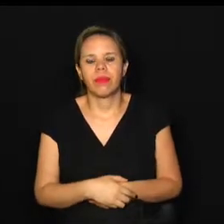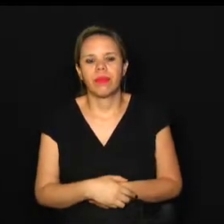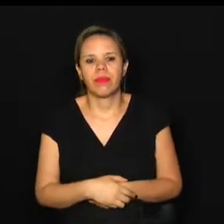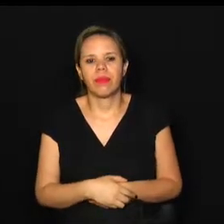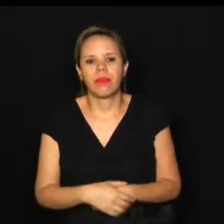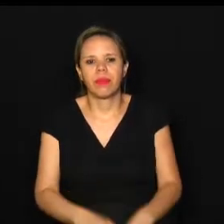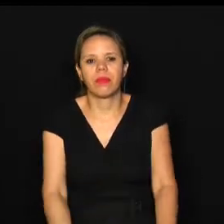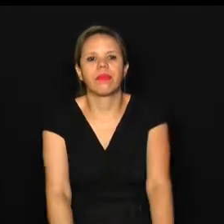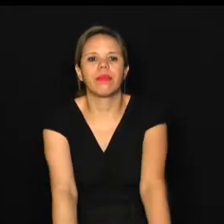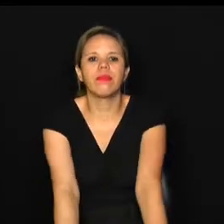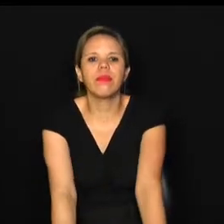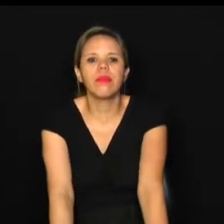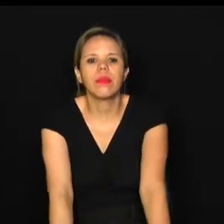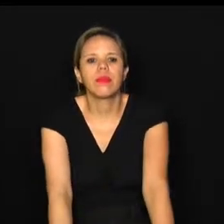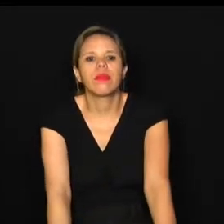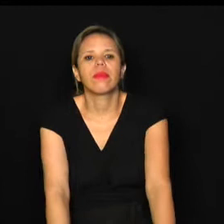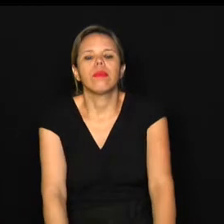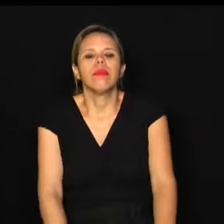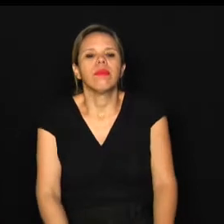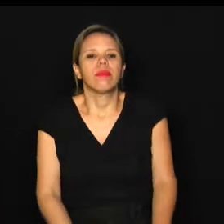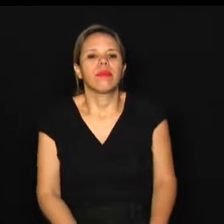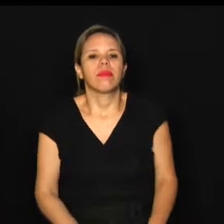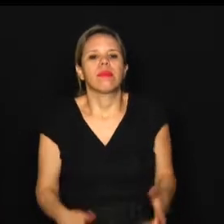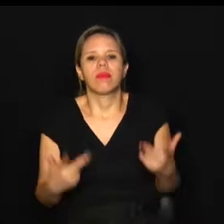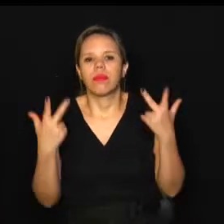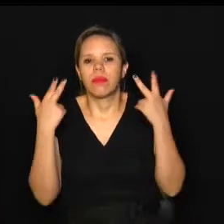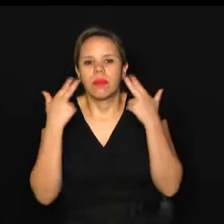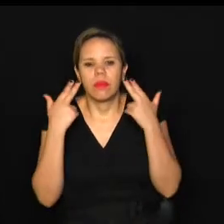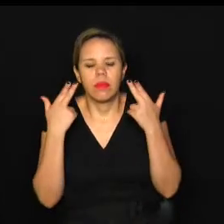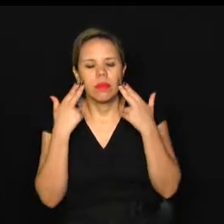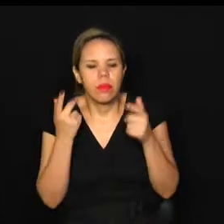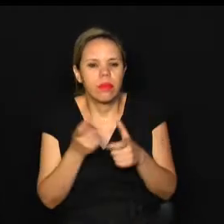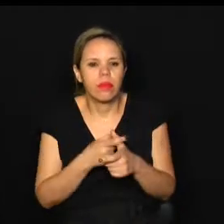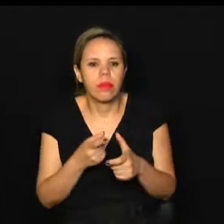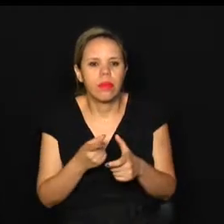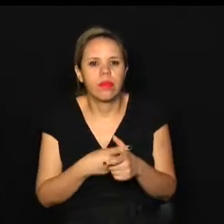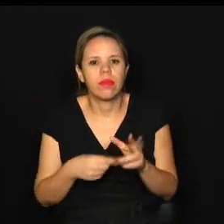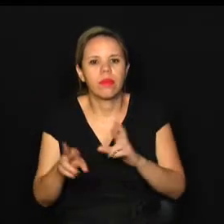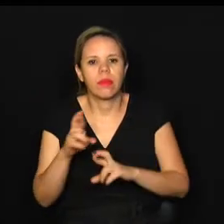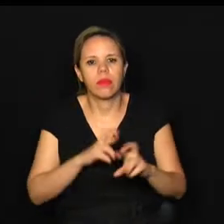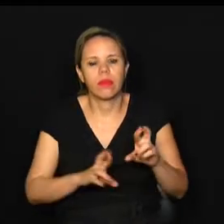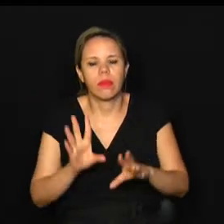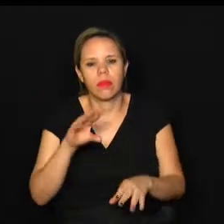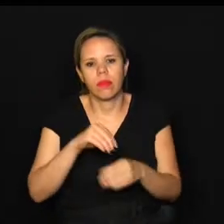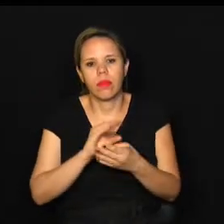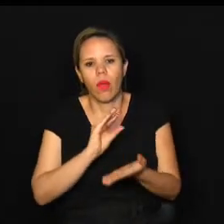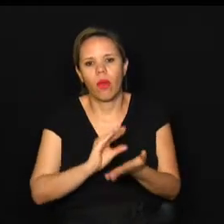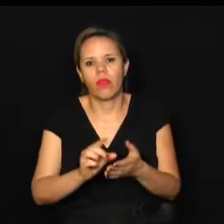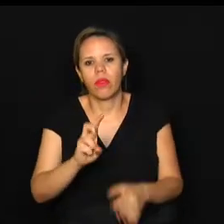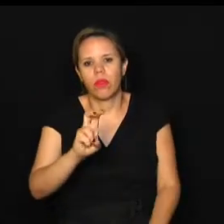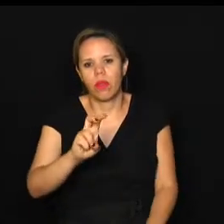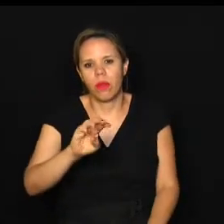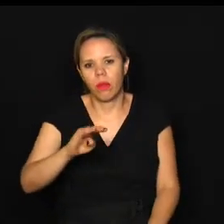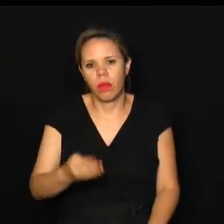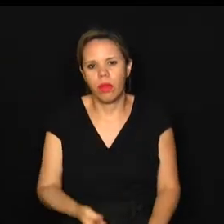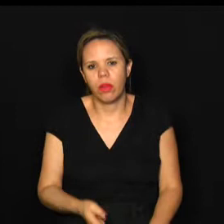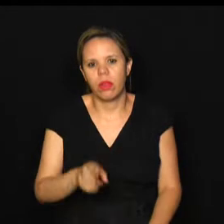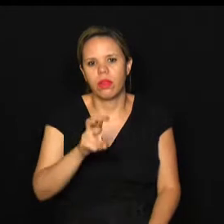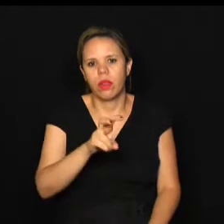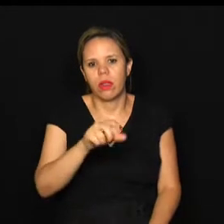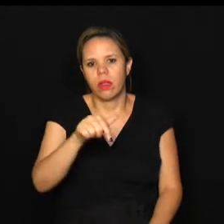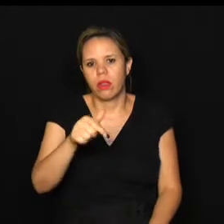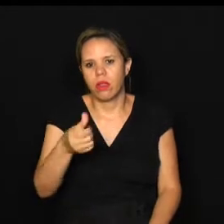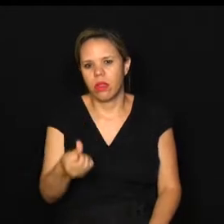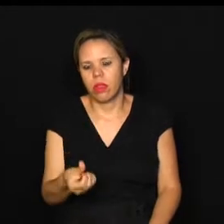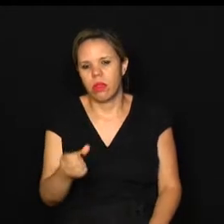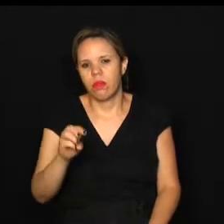No caso aqui, vamos começar pelas despesas correntes. A previsão do orçamento é de 5 bilhões 576 milhões, foram empenhados